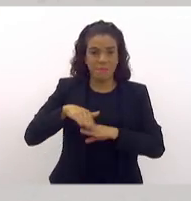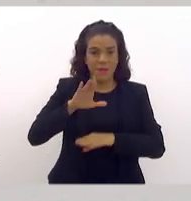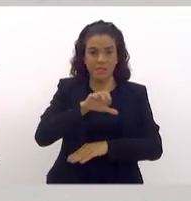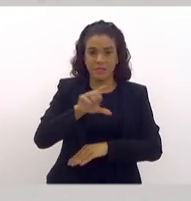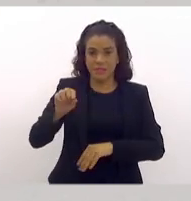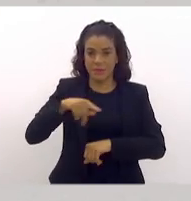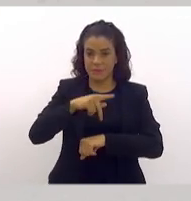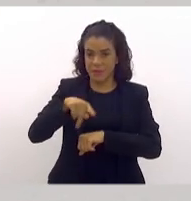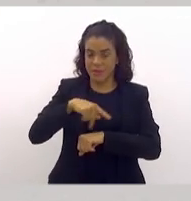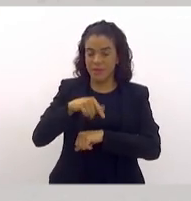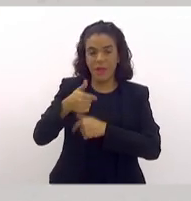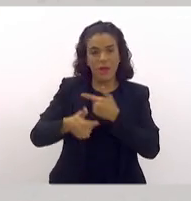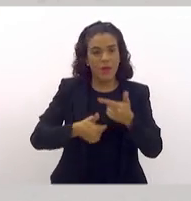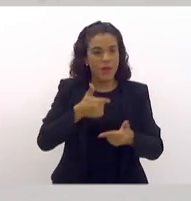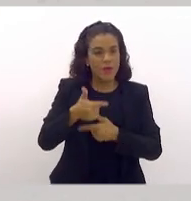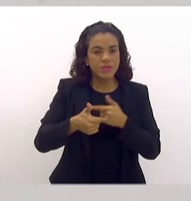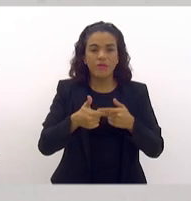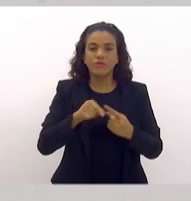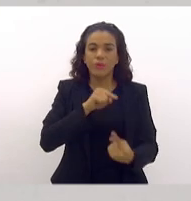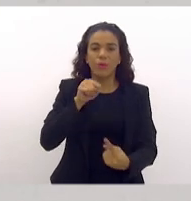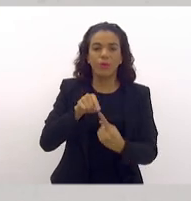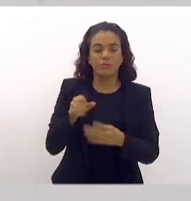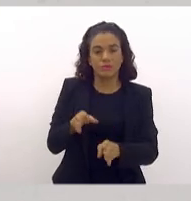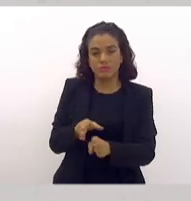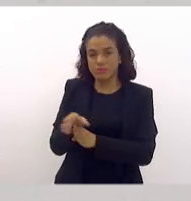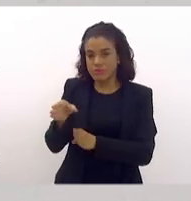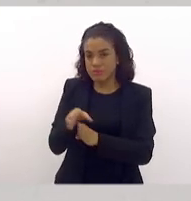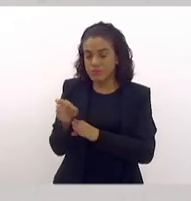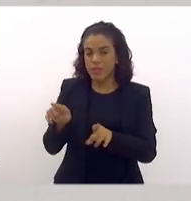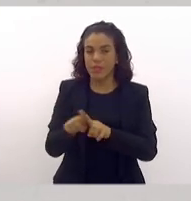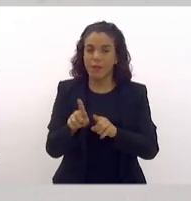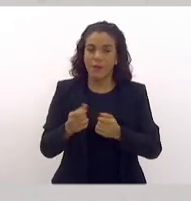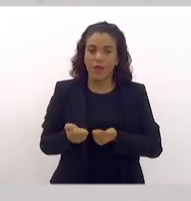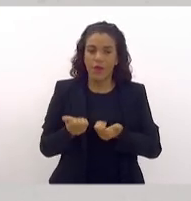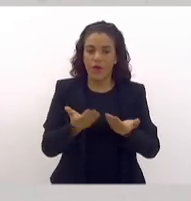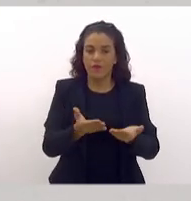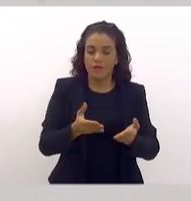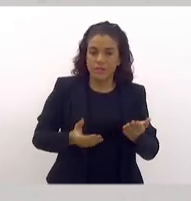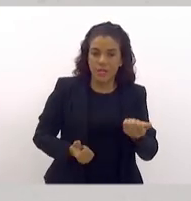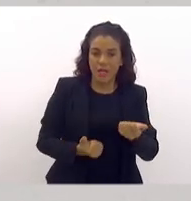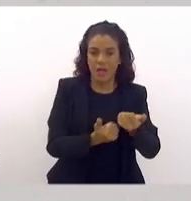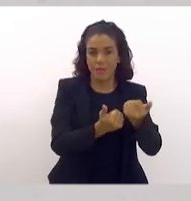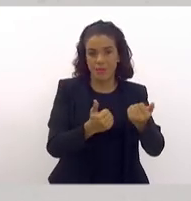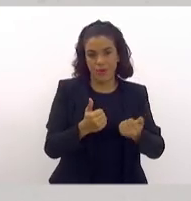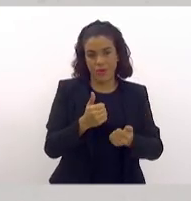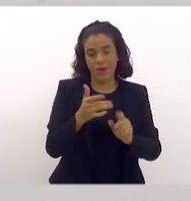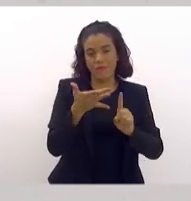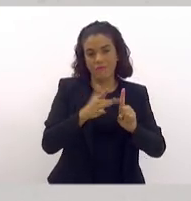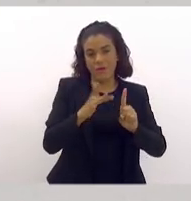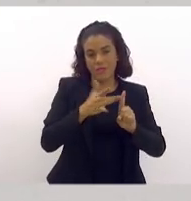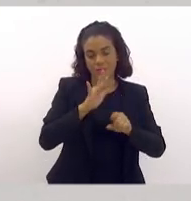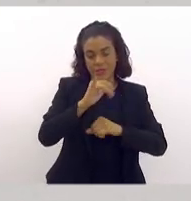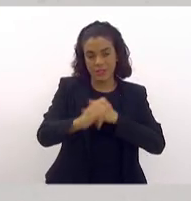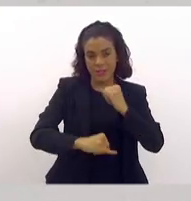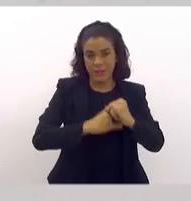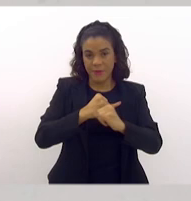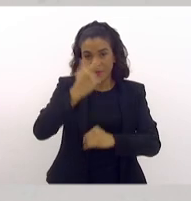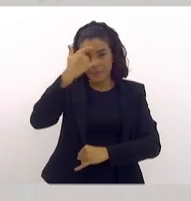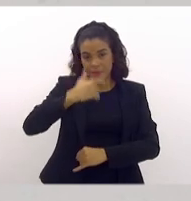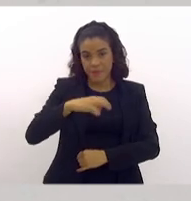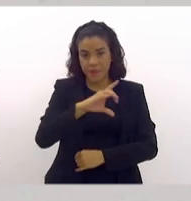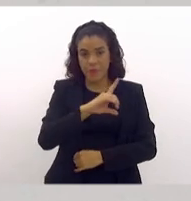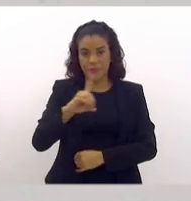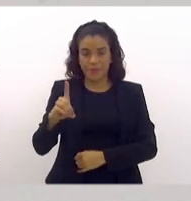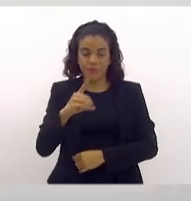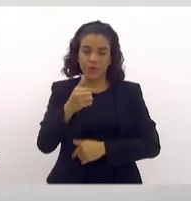é um serviço para orientar e oferecer apoio a vítimas de violência na internet, e eu coordeno diretamente